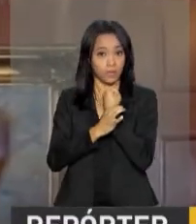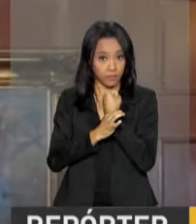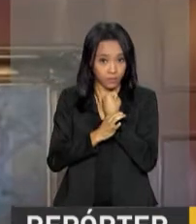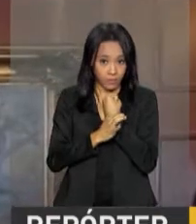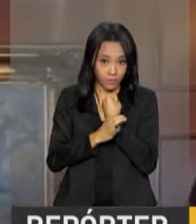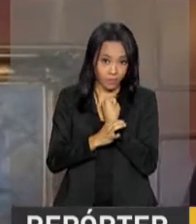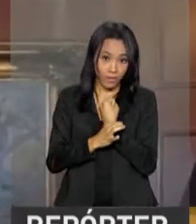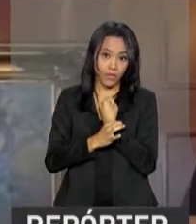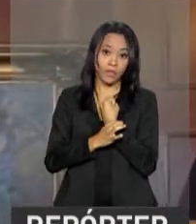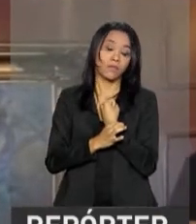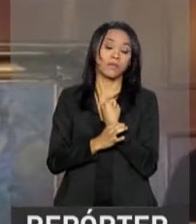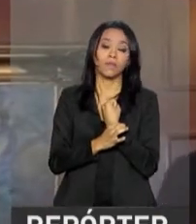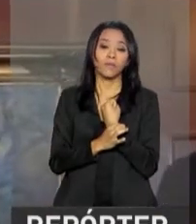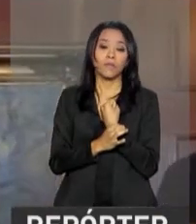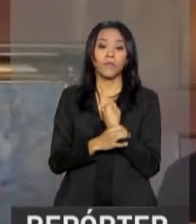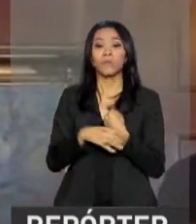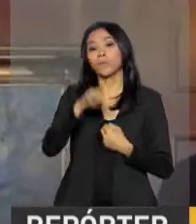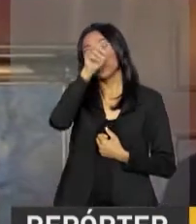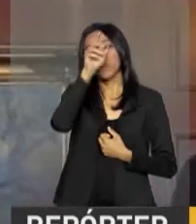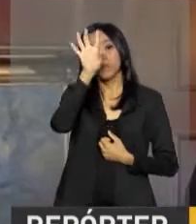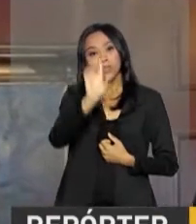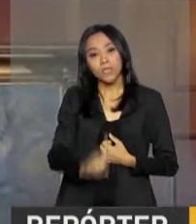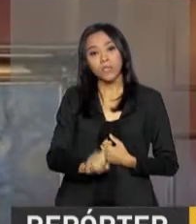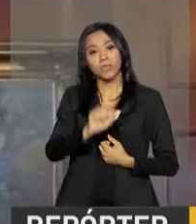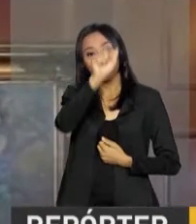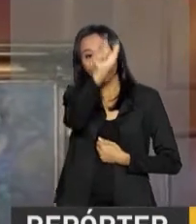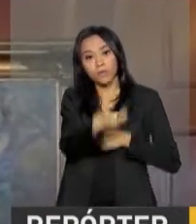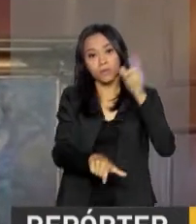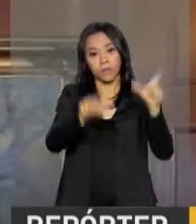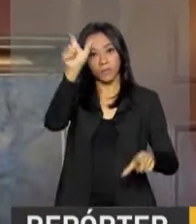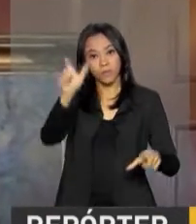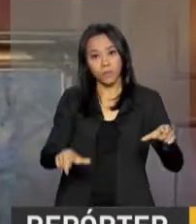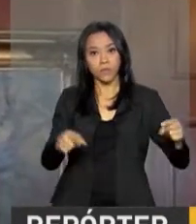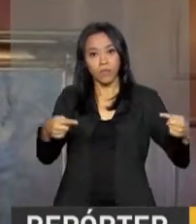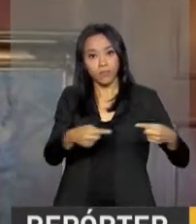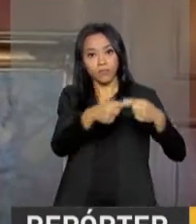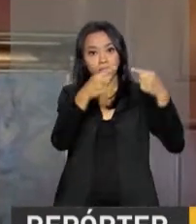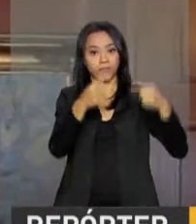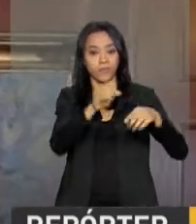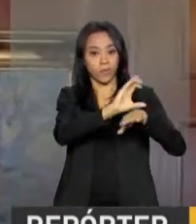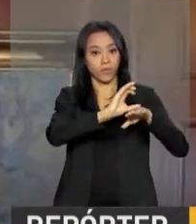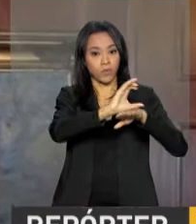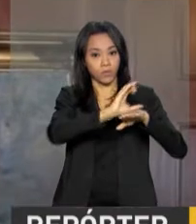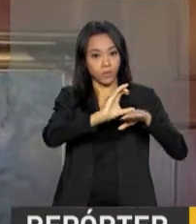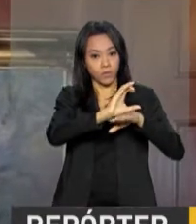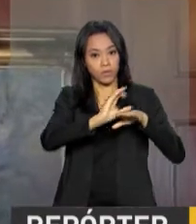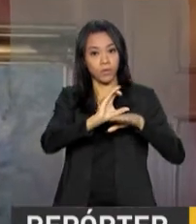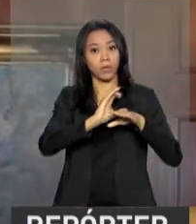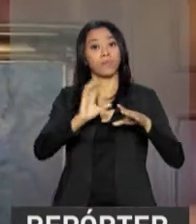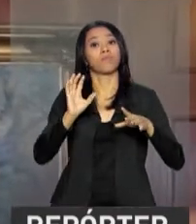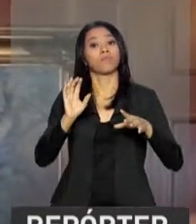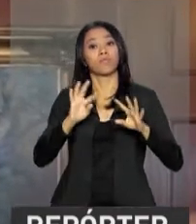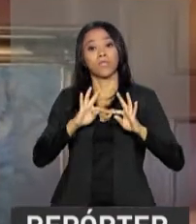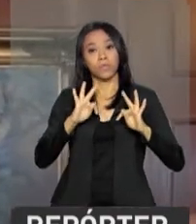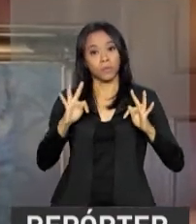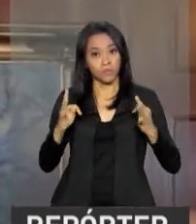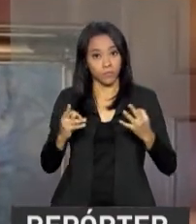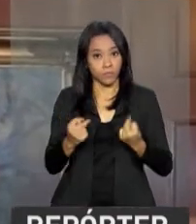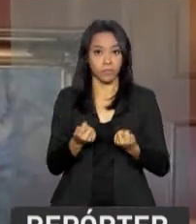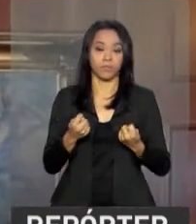é fundamental garantir os direitos das grandes respostas na constituição de 79 fazer tudo conforme a carta de direitos